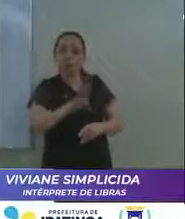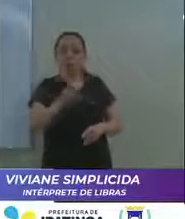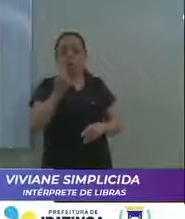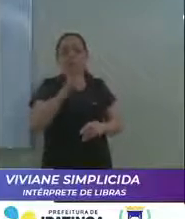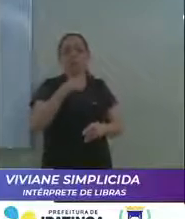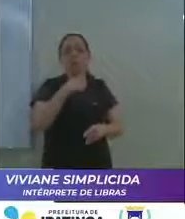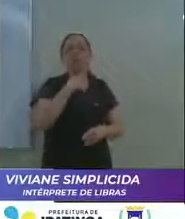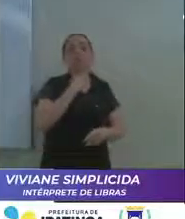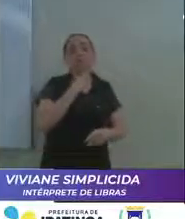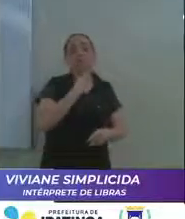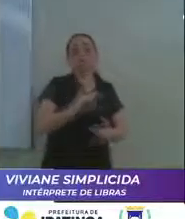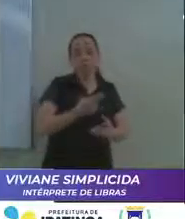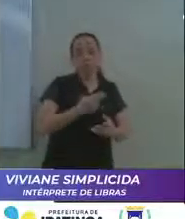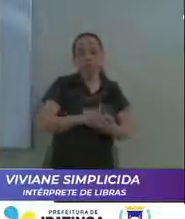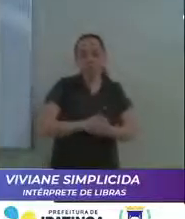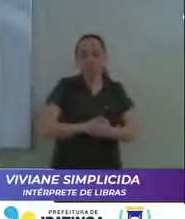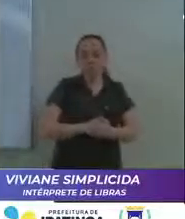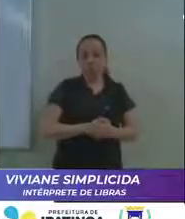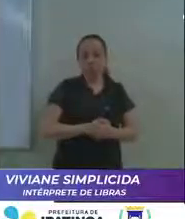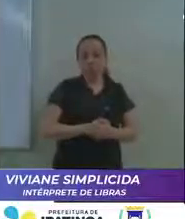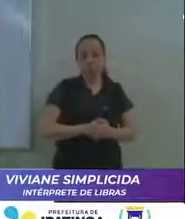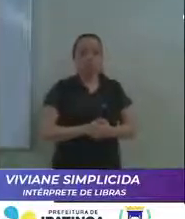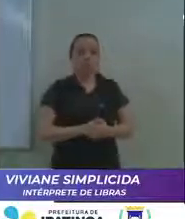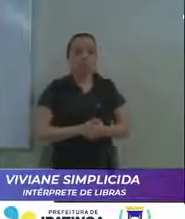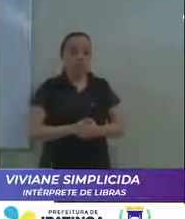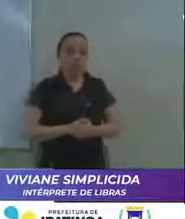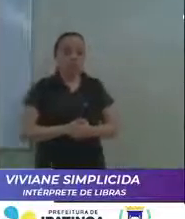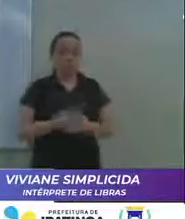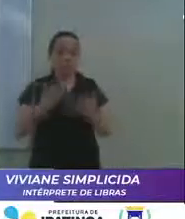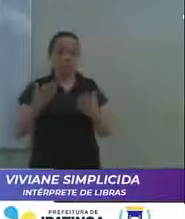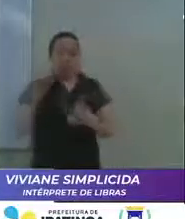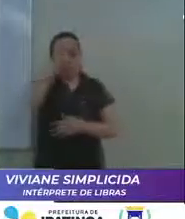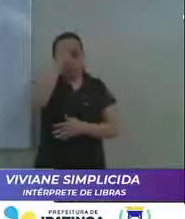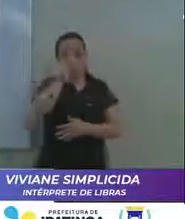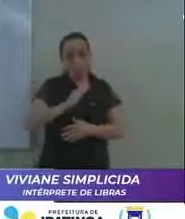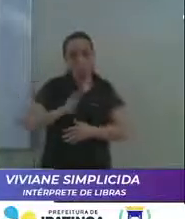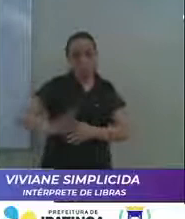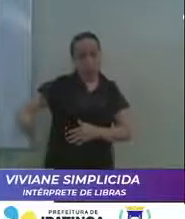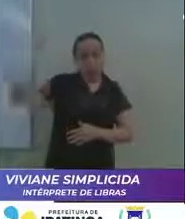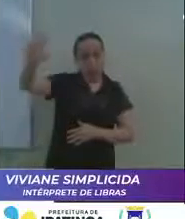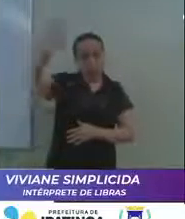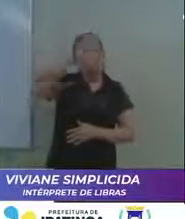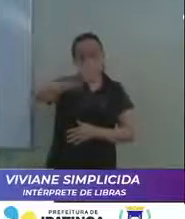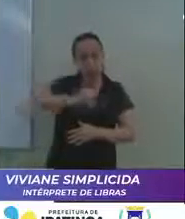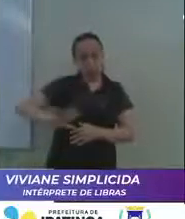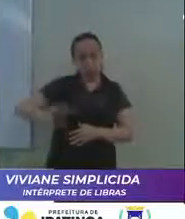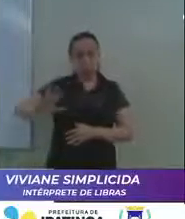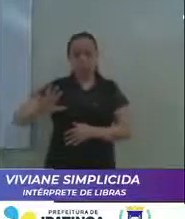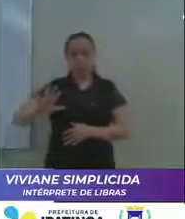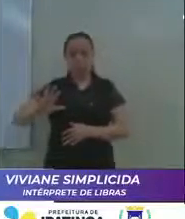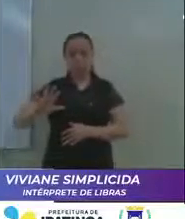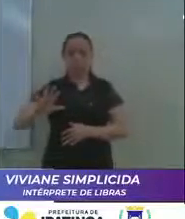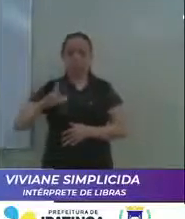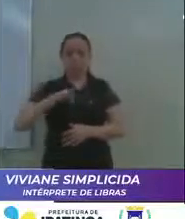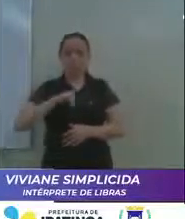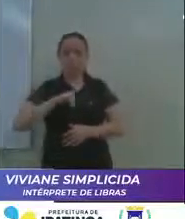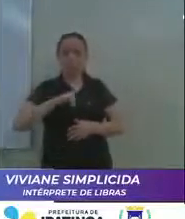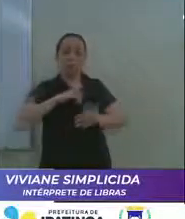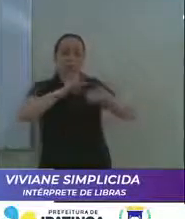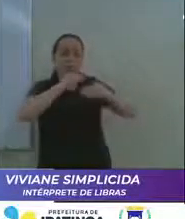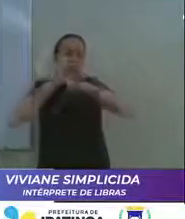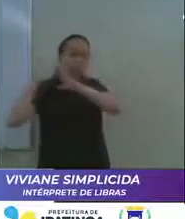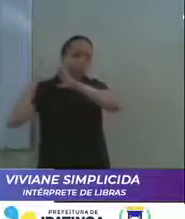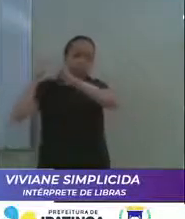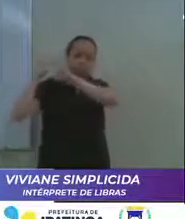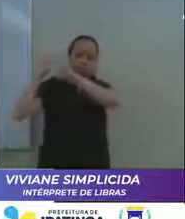professores. Então, no Brasil, a gente tem que, ao longo da vida,